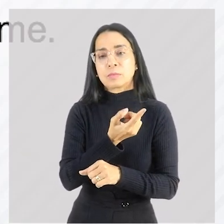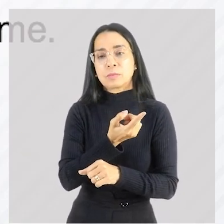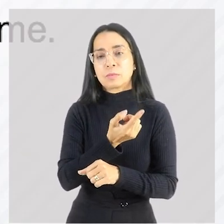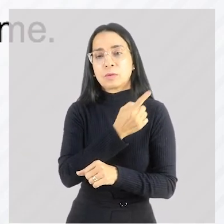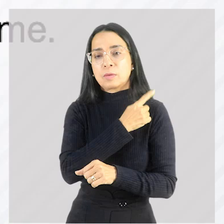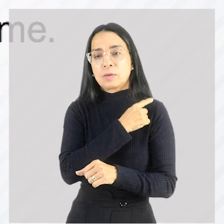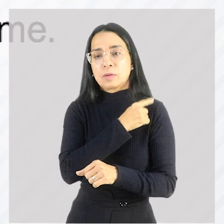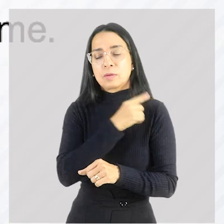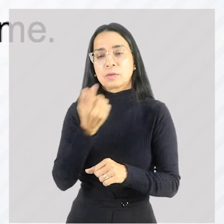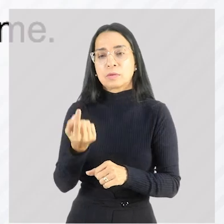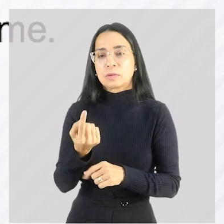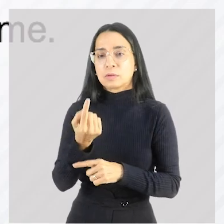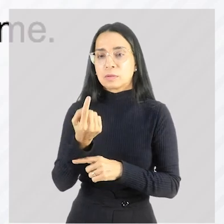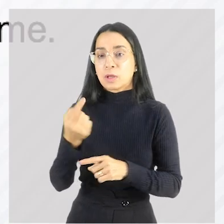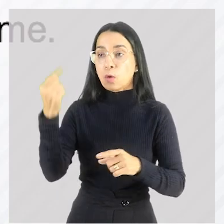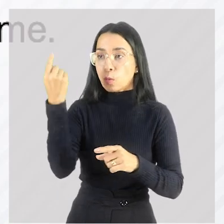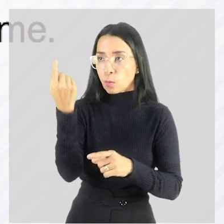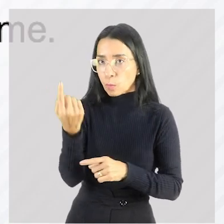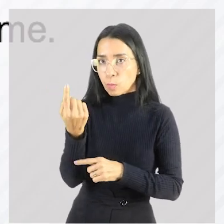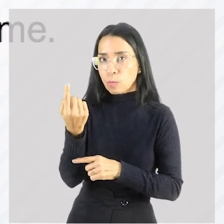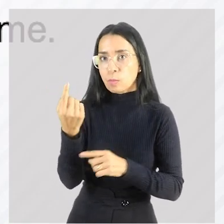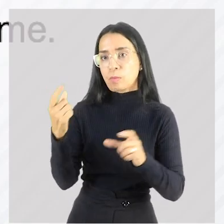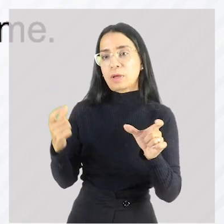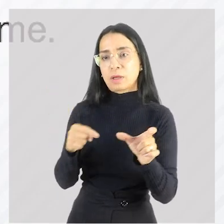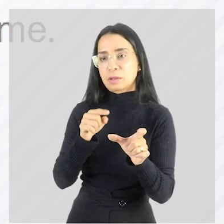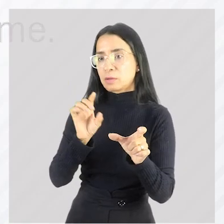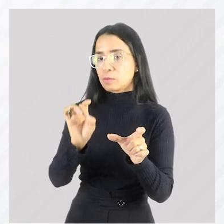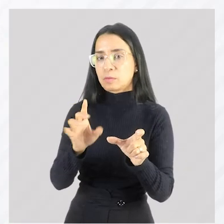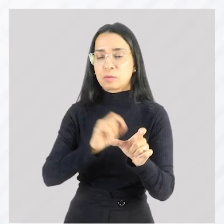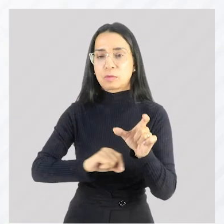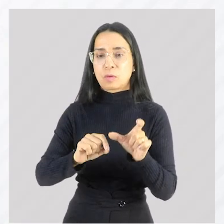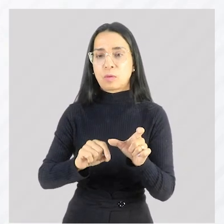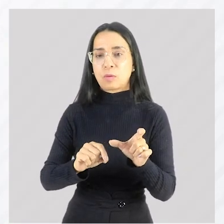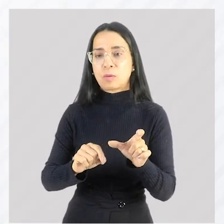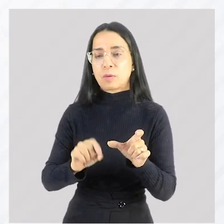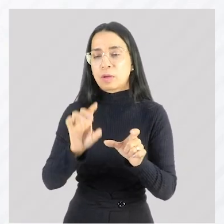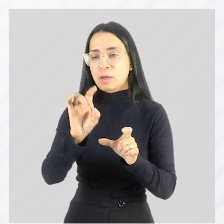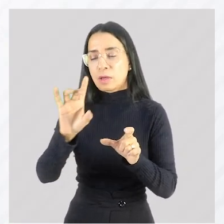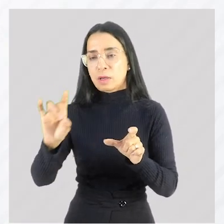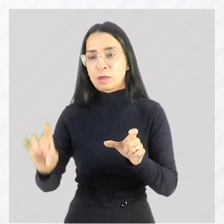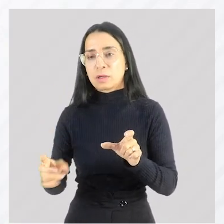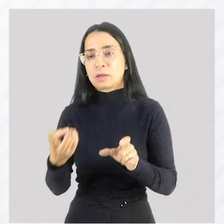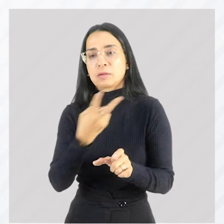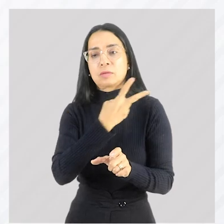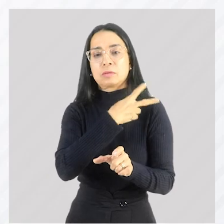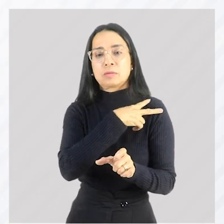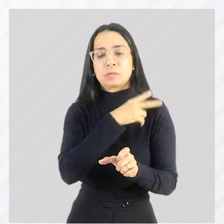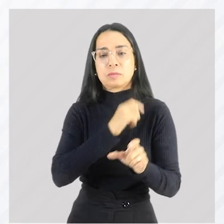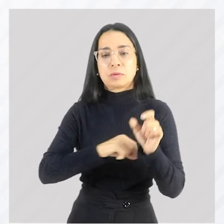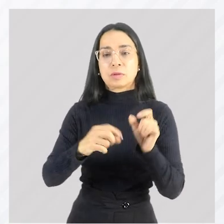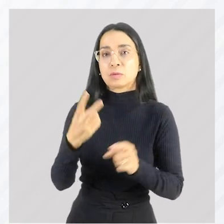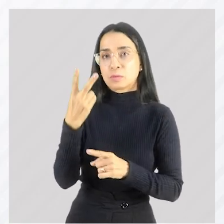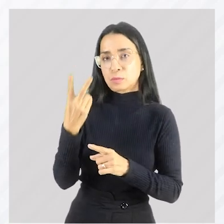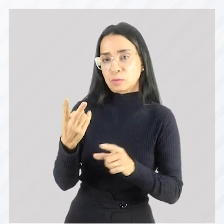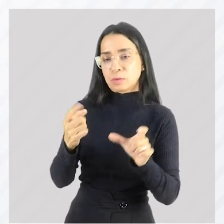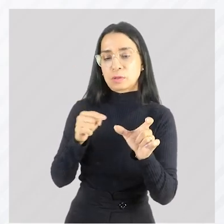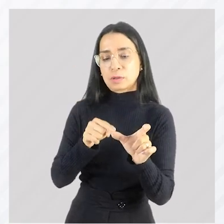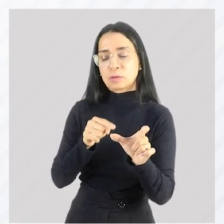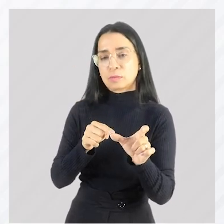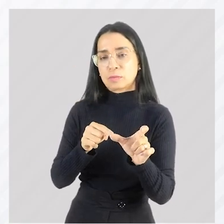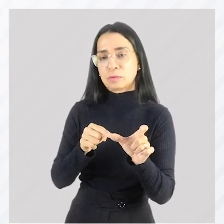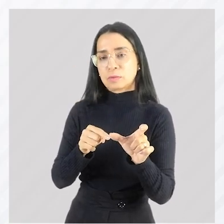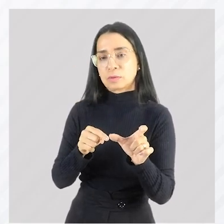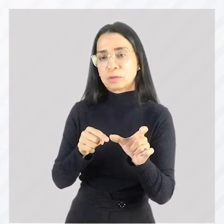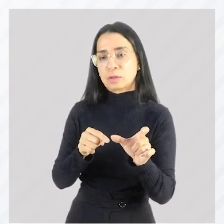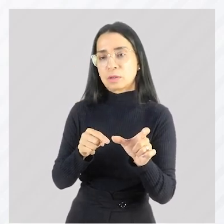será depositado um único cartão com seu nome para cada estudante do sego ano dois cartões com seu